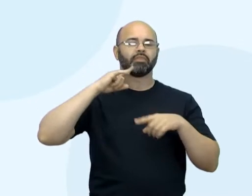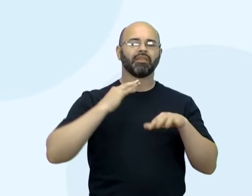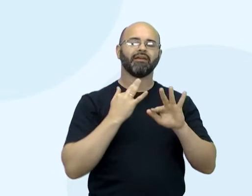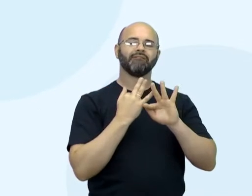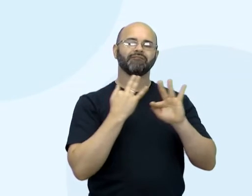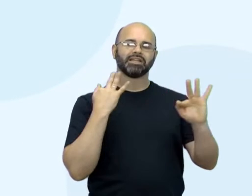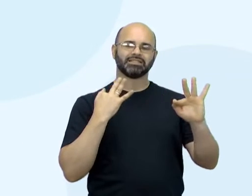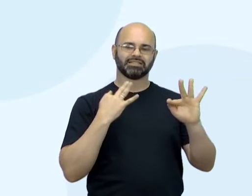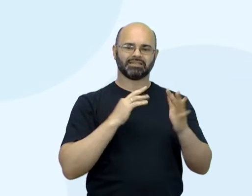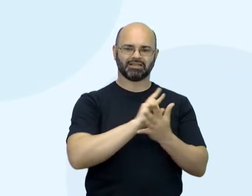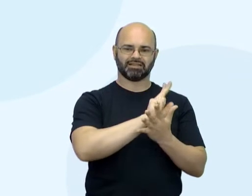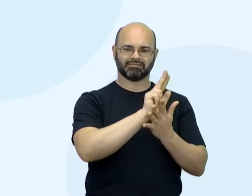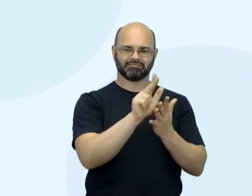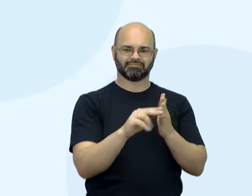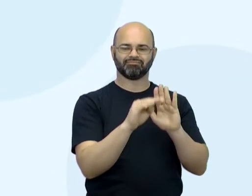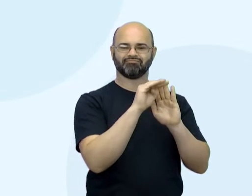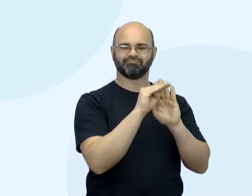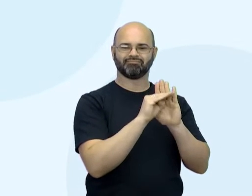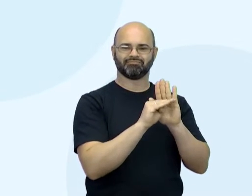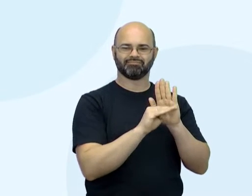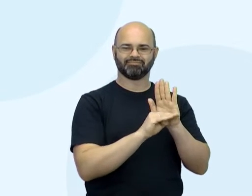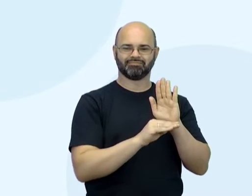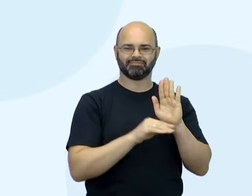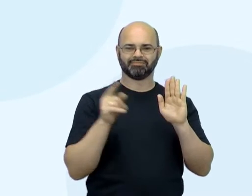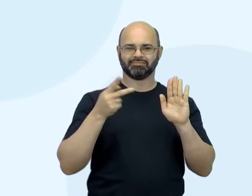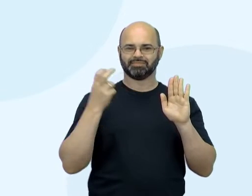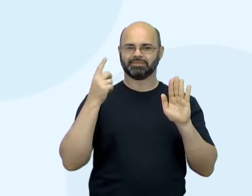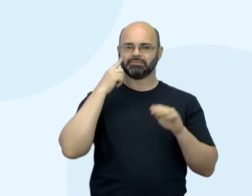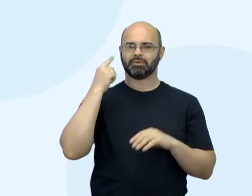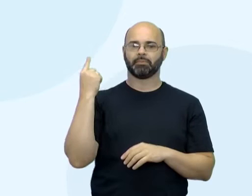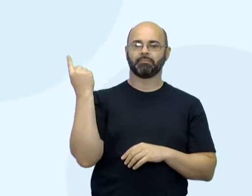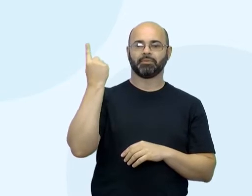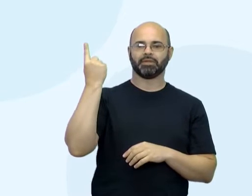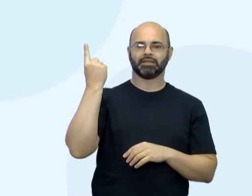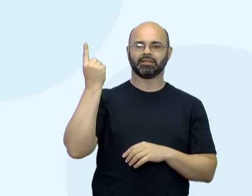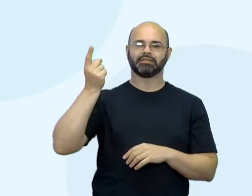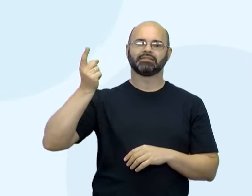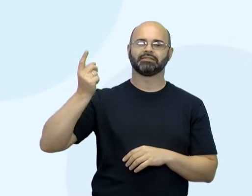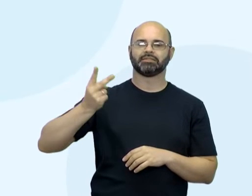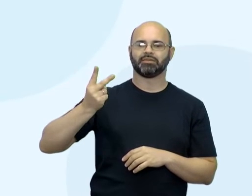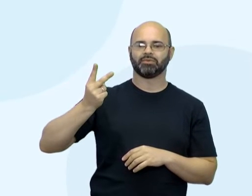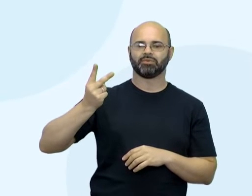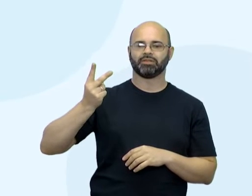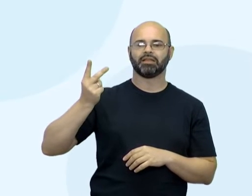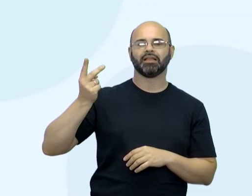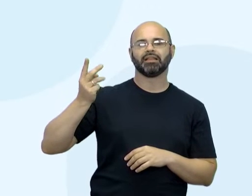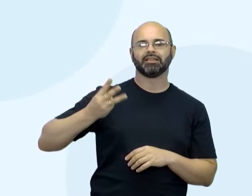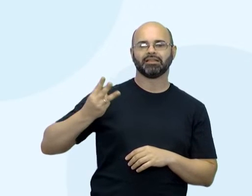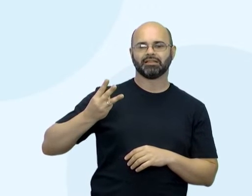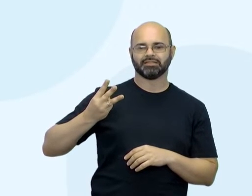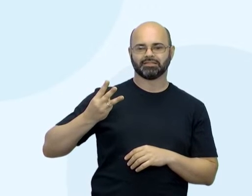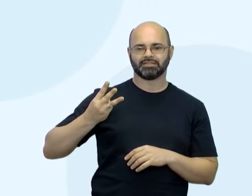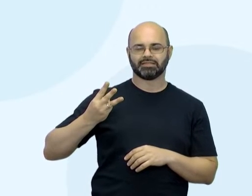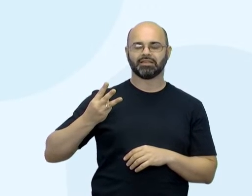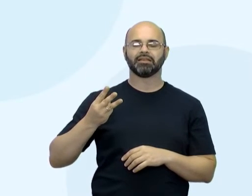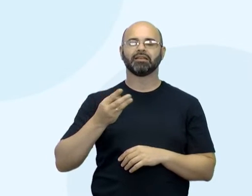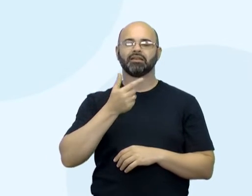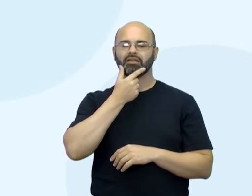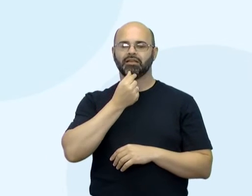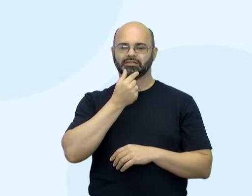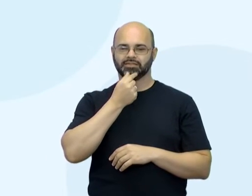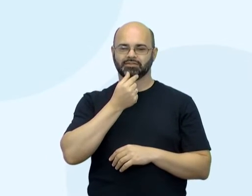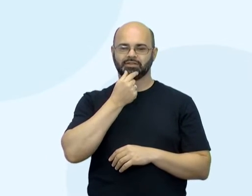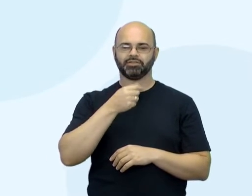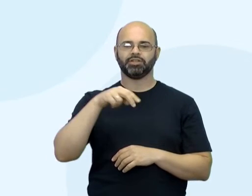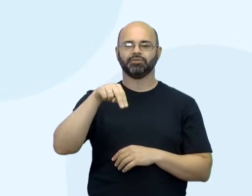basicamente aí em destaque, a primeira, a segunda e a terceira lei de Newton, a força